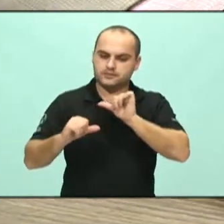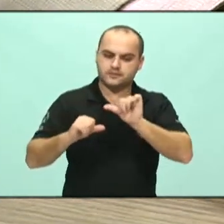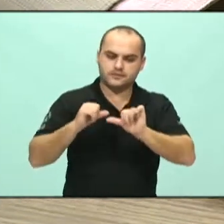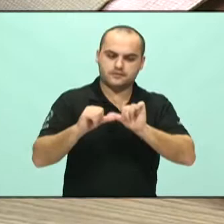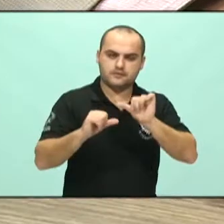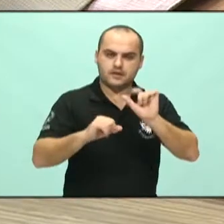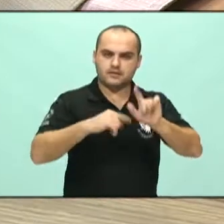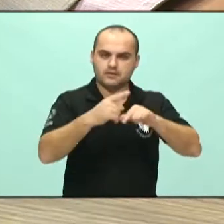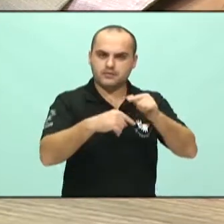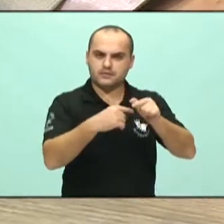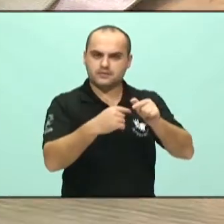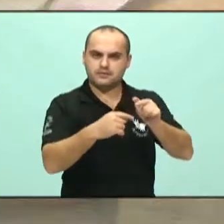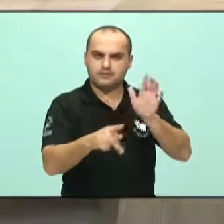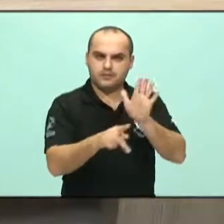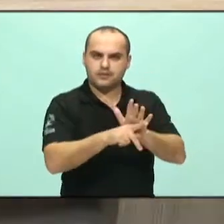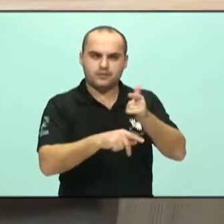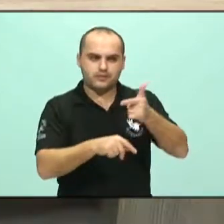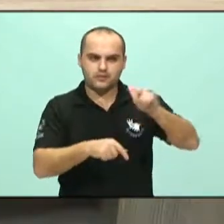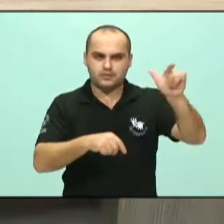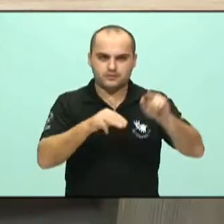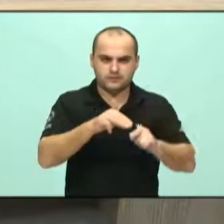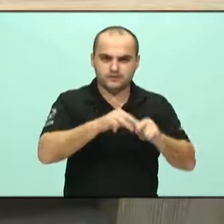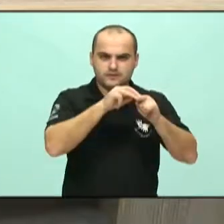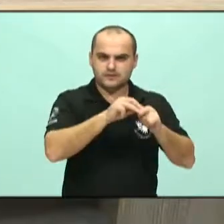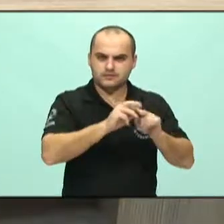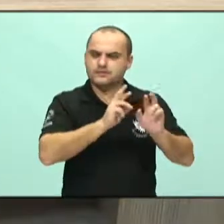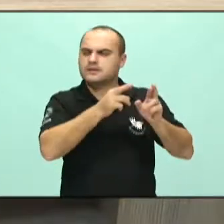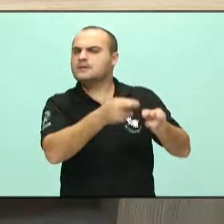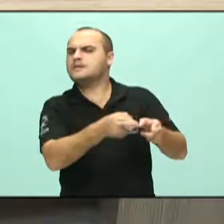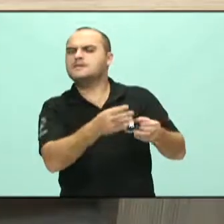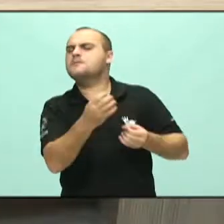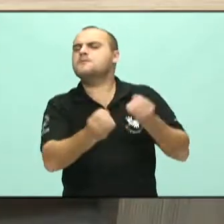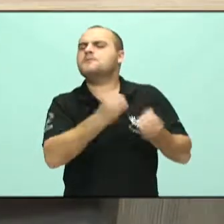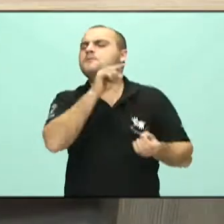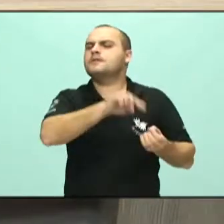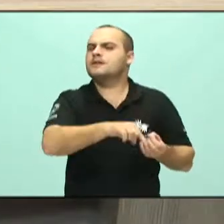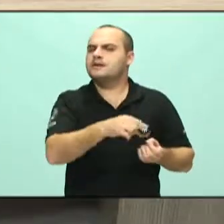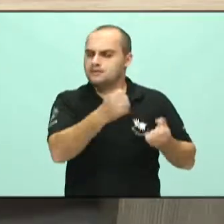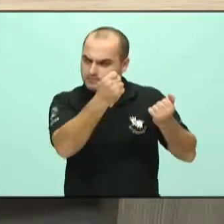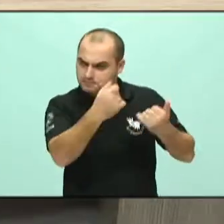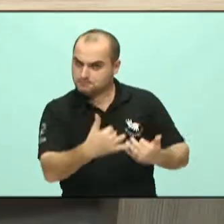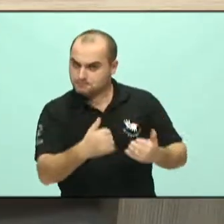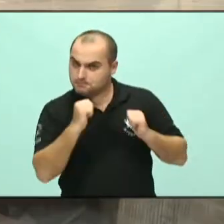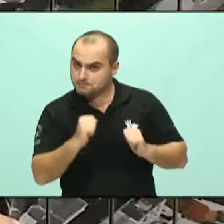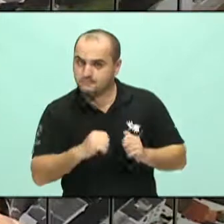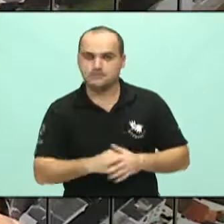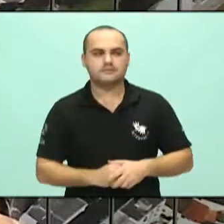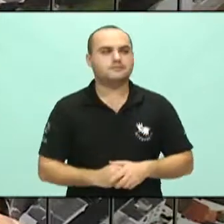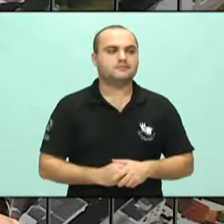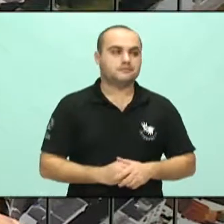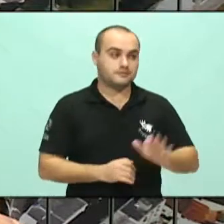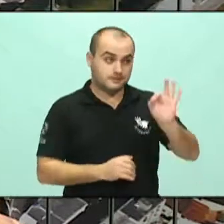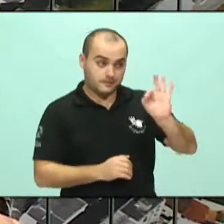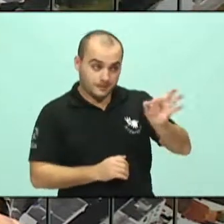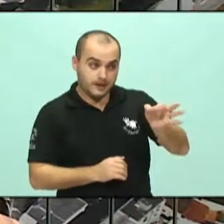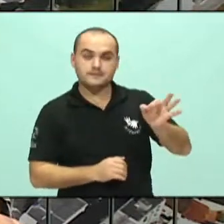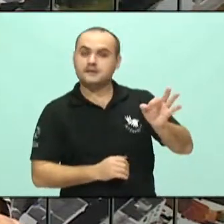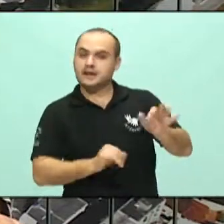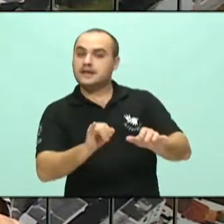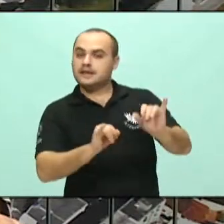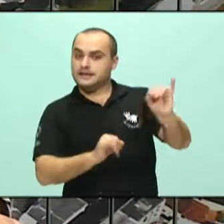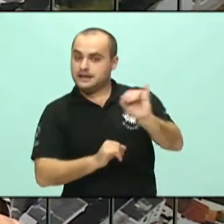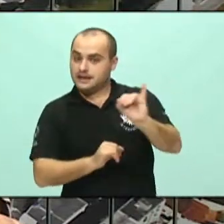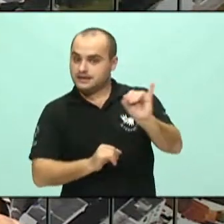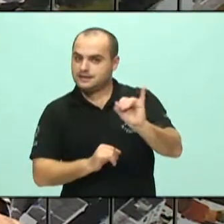município aqui da região até se consolidar como um município. Como é que foi todo esse processo? Então, Itajaí, quando surge